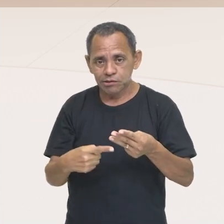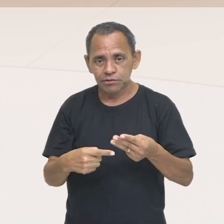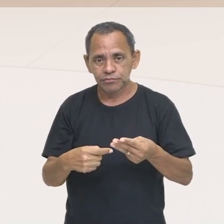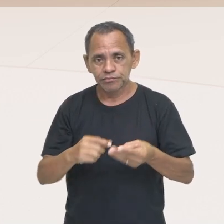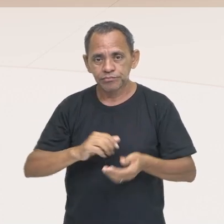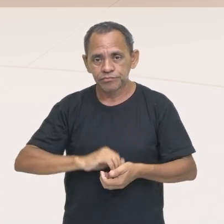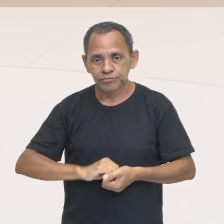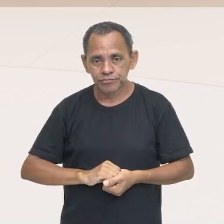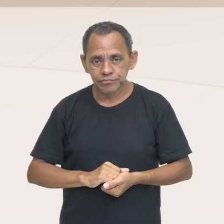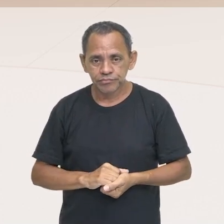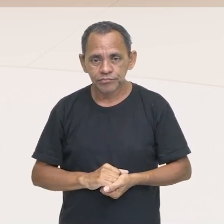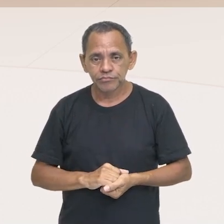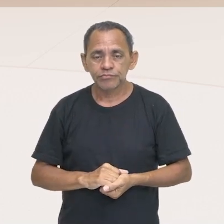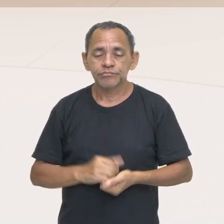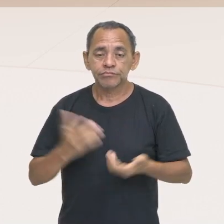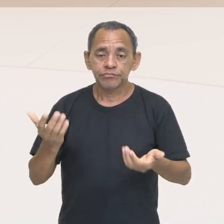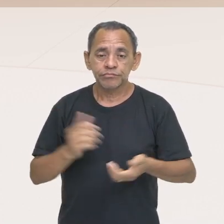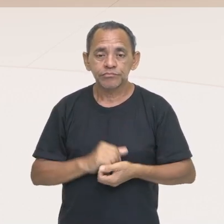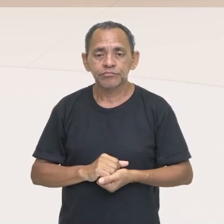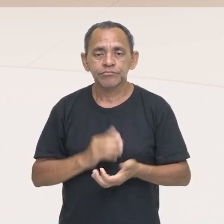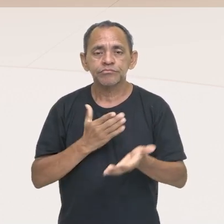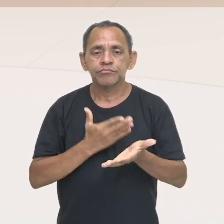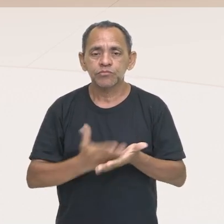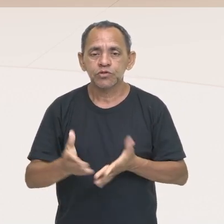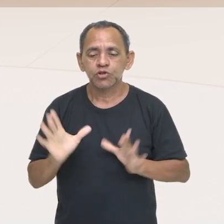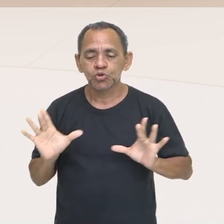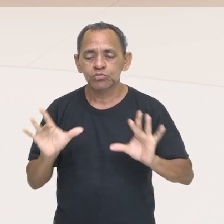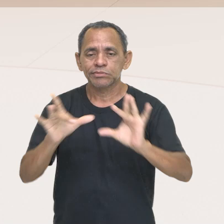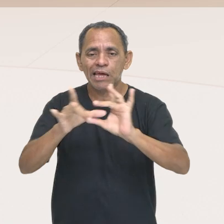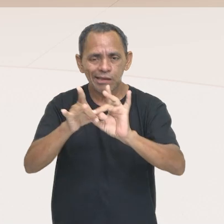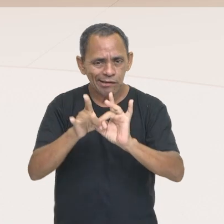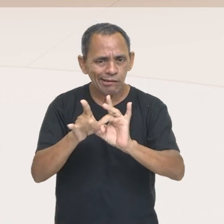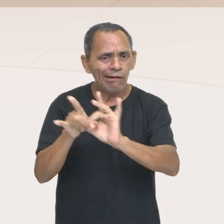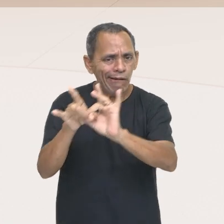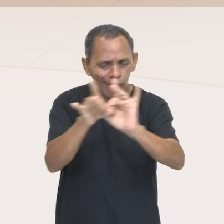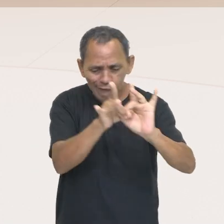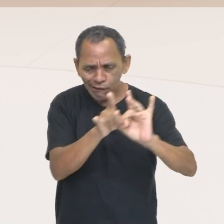E foi a partir da união, né,